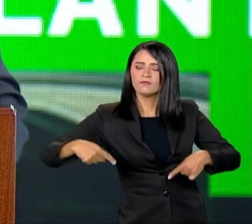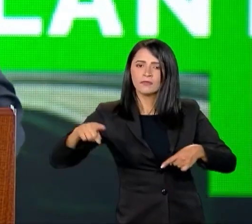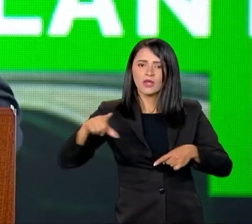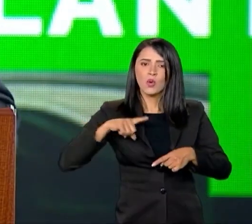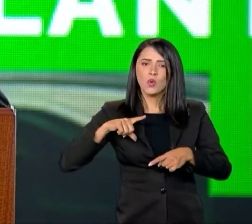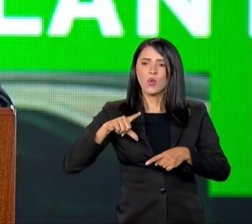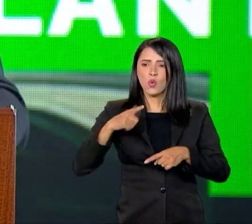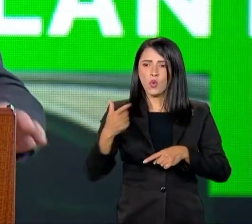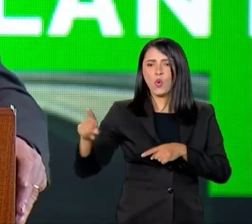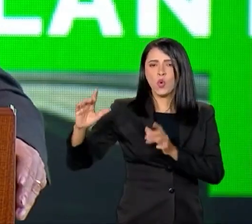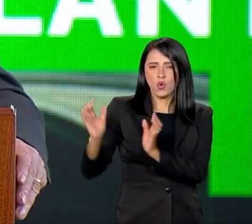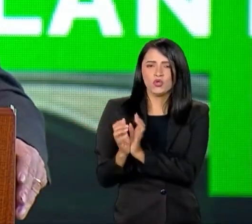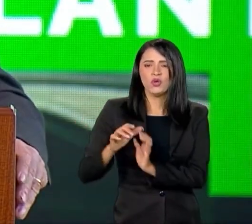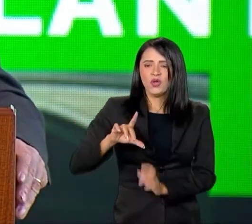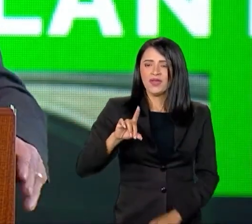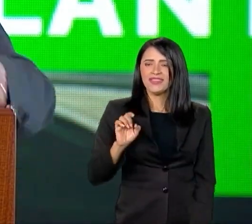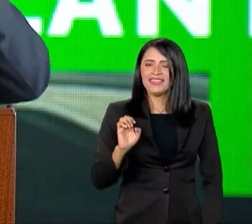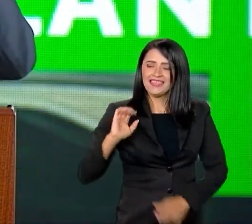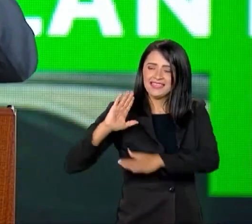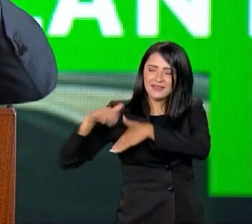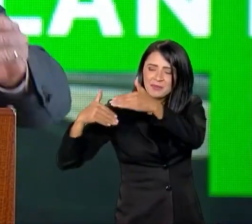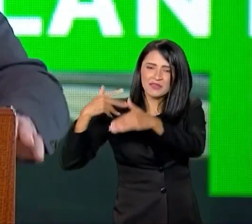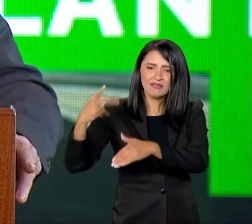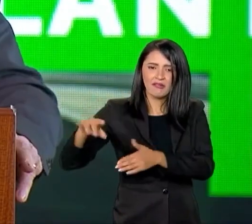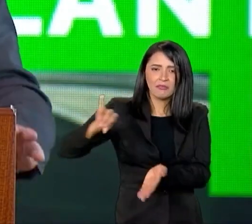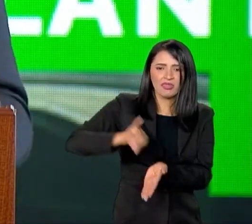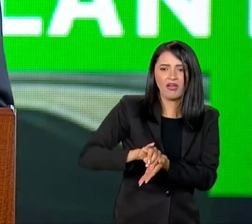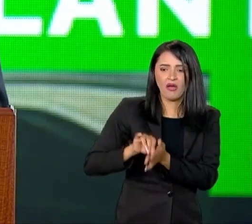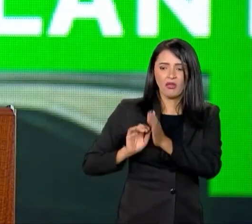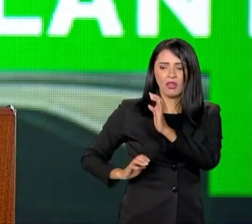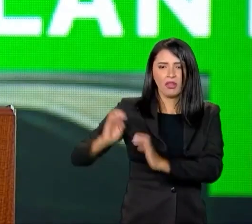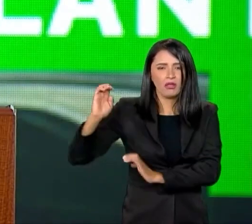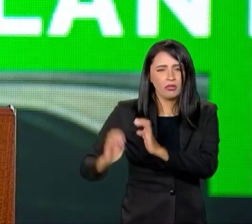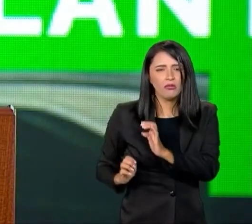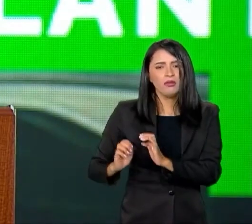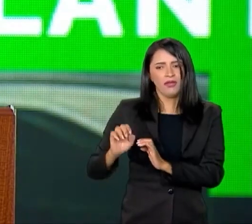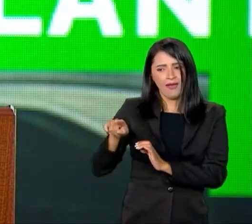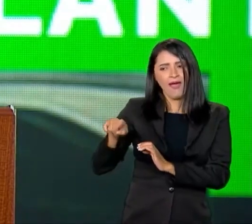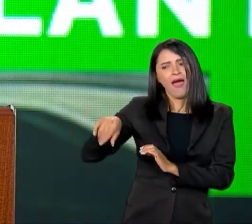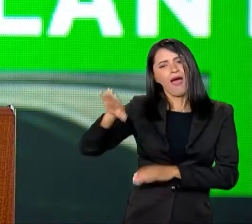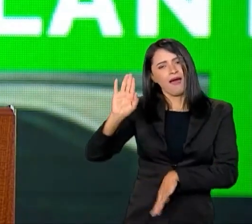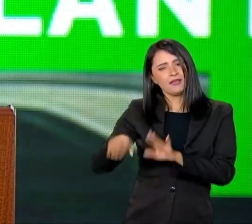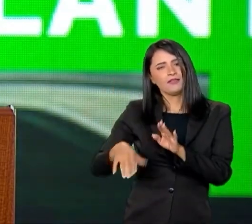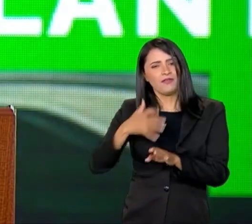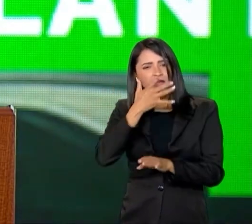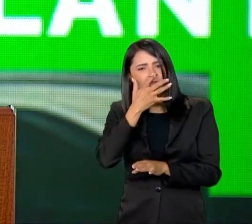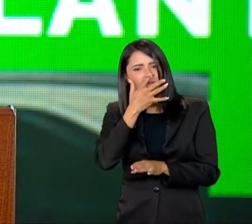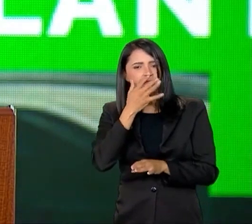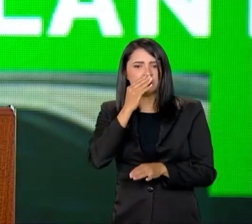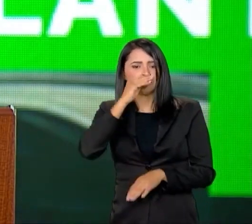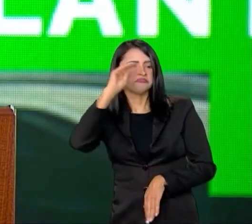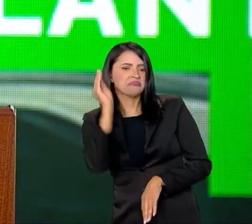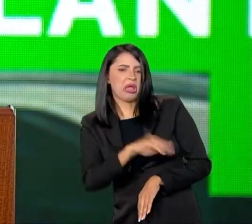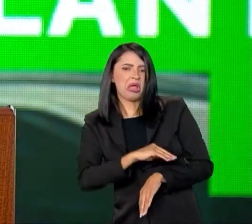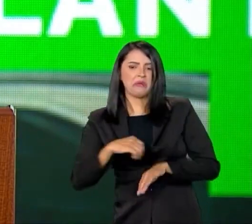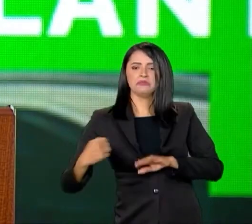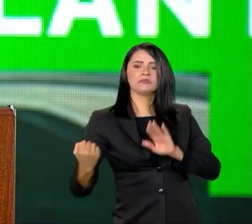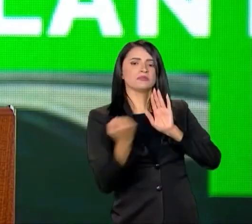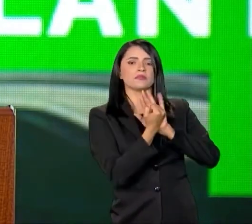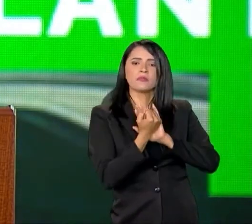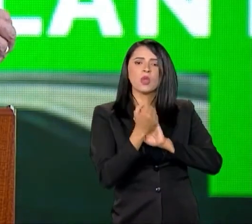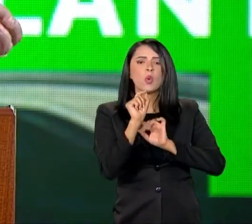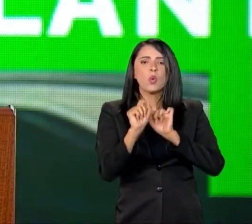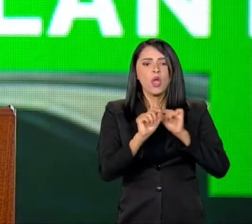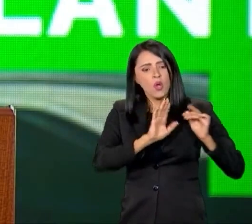desenvolvimentistas das capitais da indústria que muitas vezes trata de forma pejorativa o